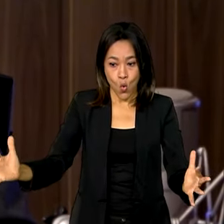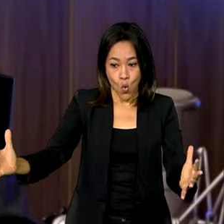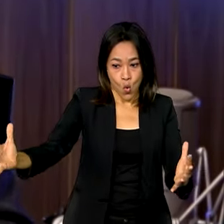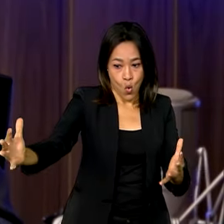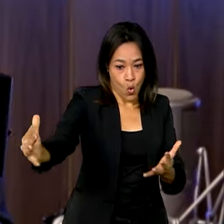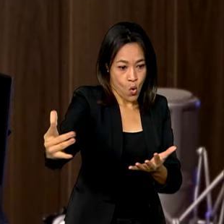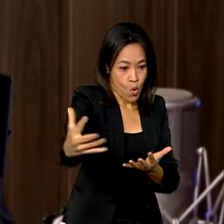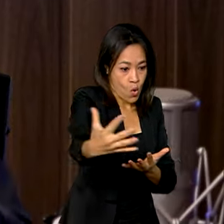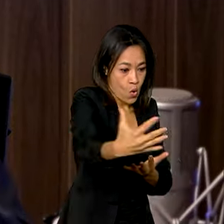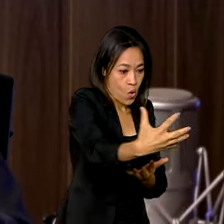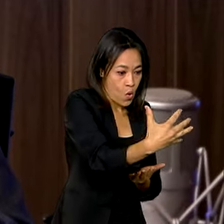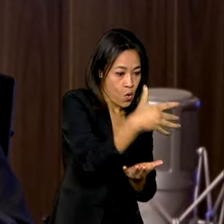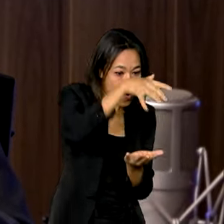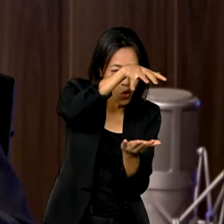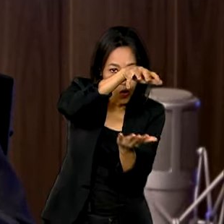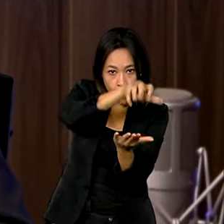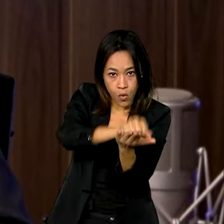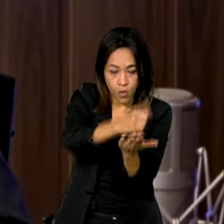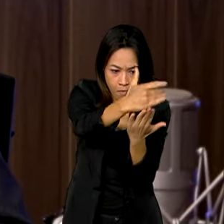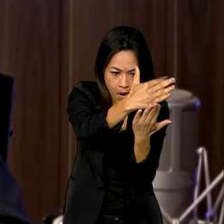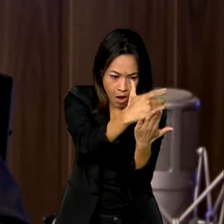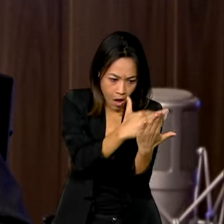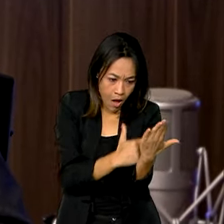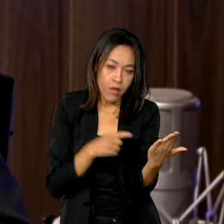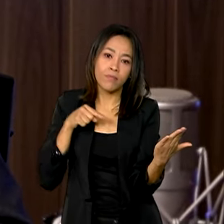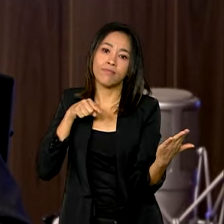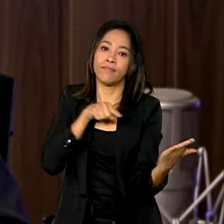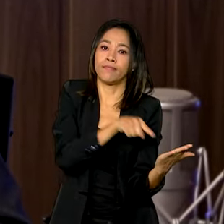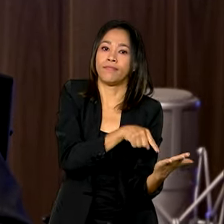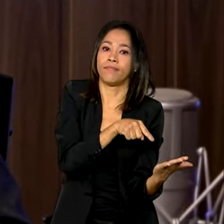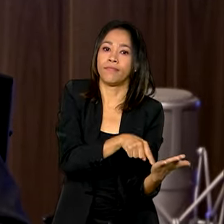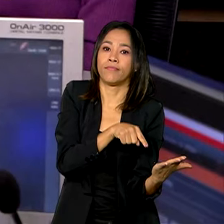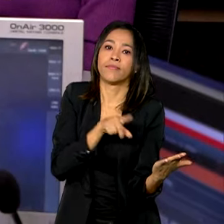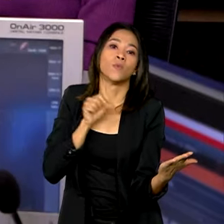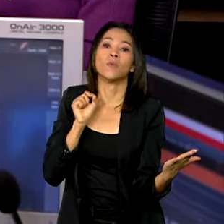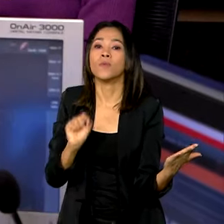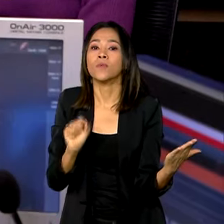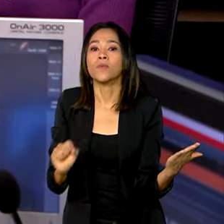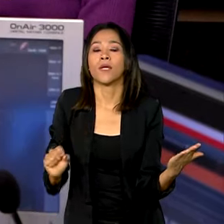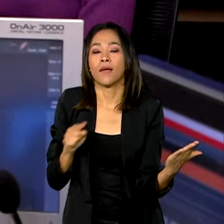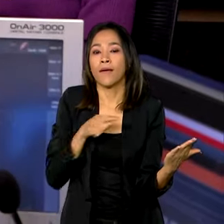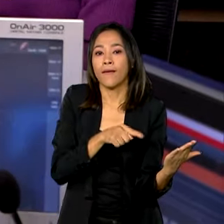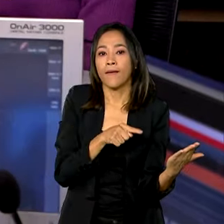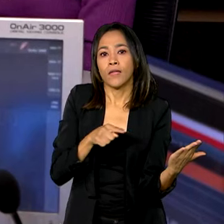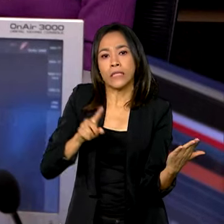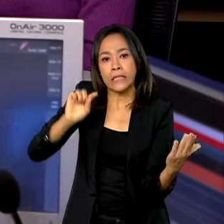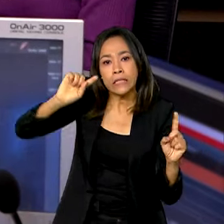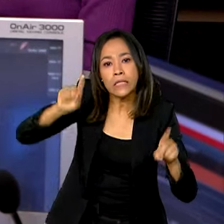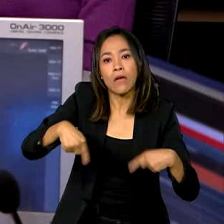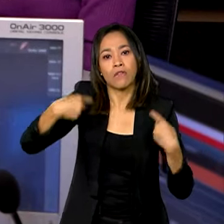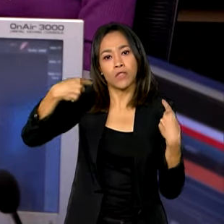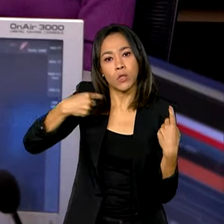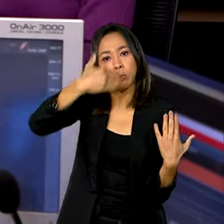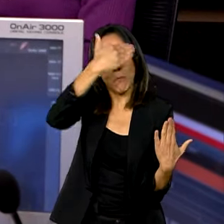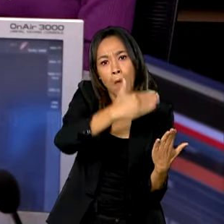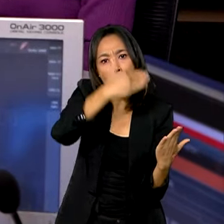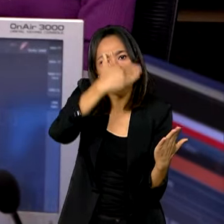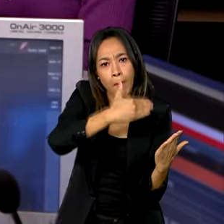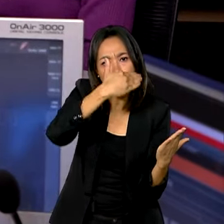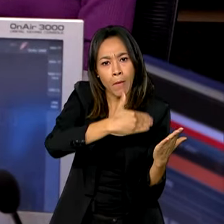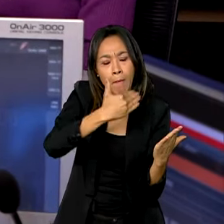grupo no que diz respeito a identificar as potenciais os potenciais desafios os mais